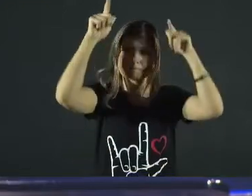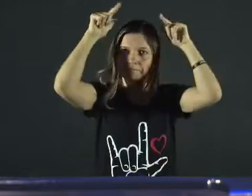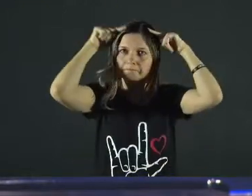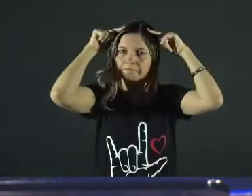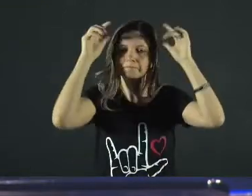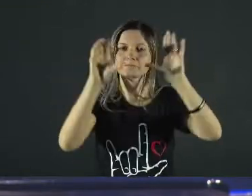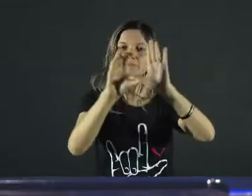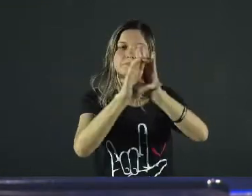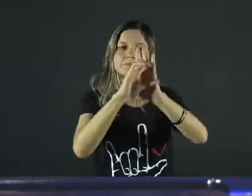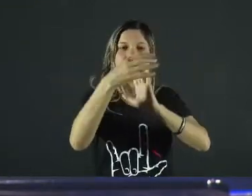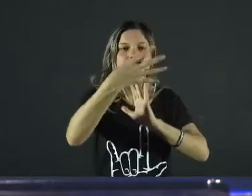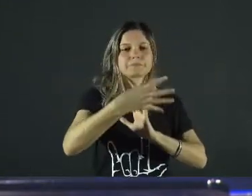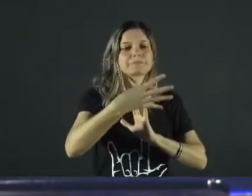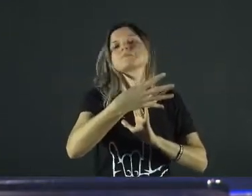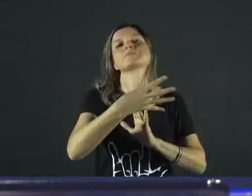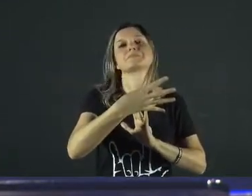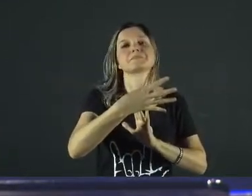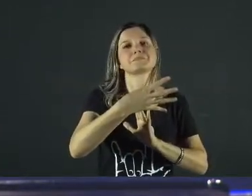4.